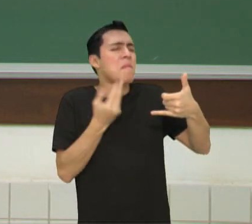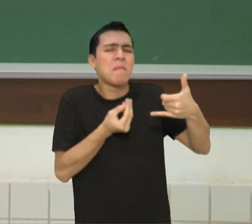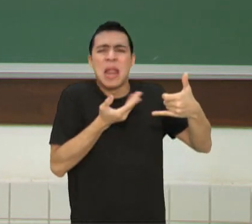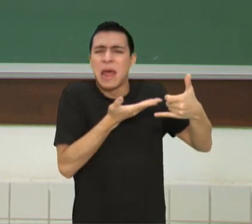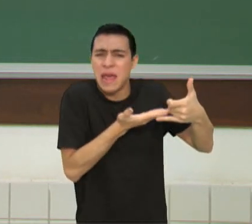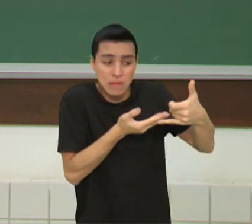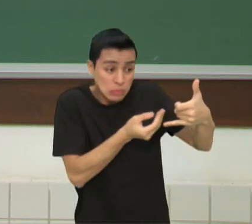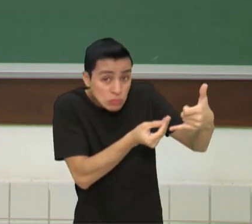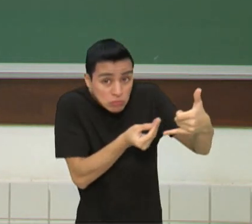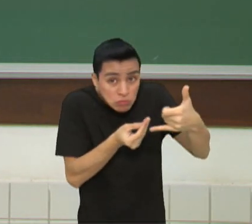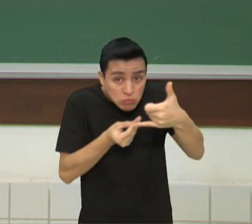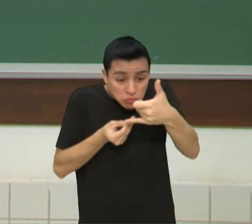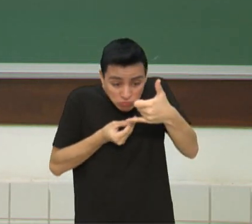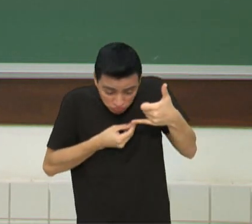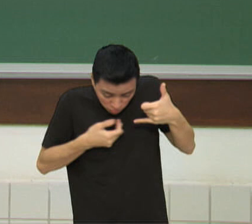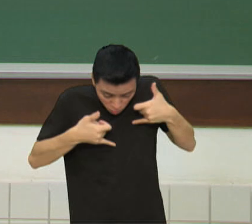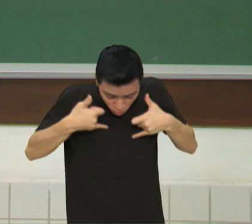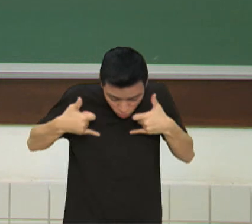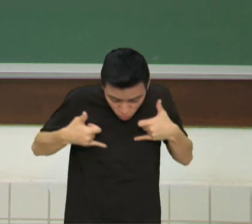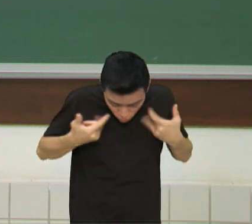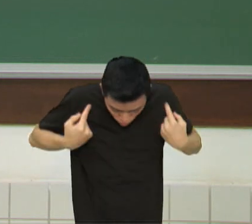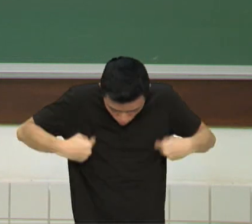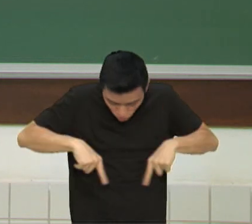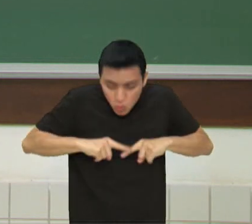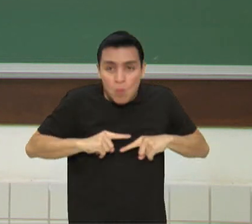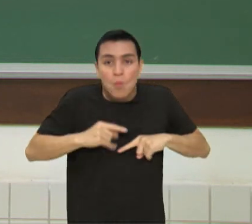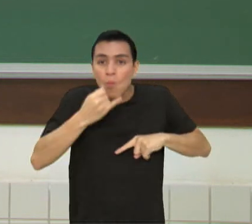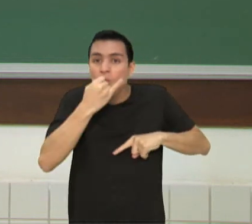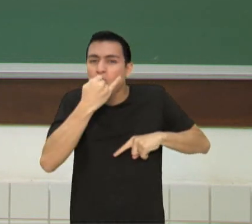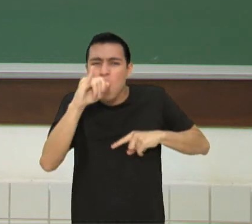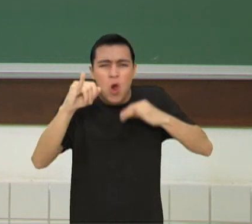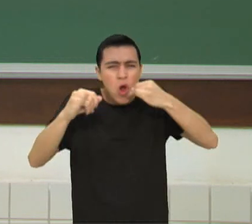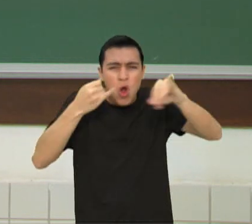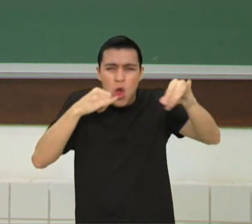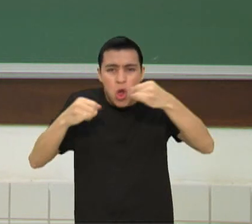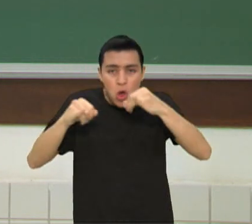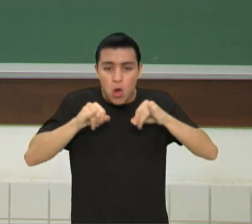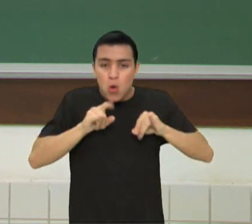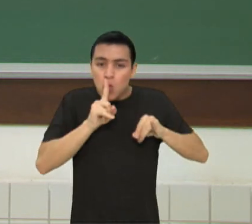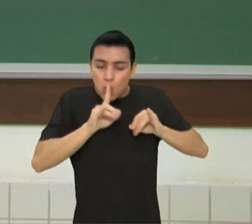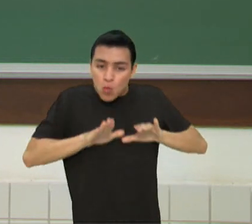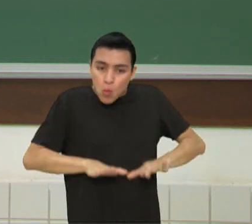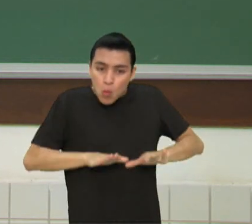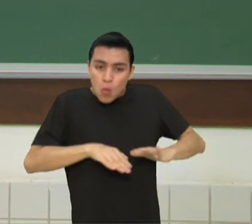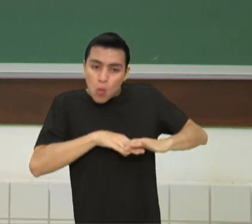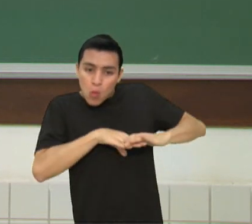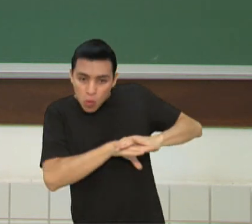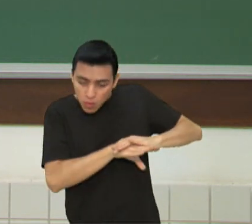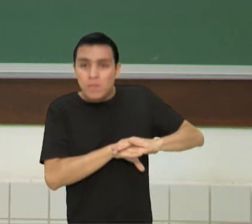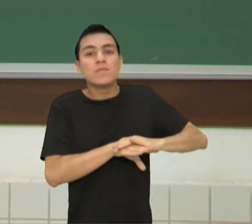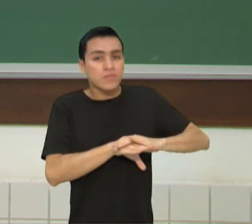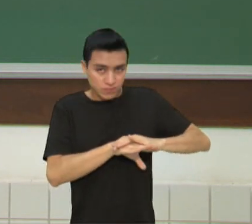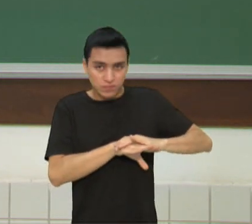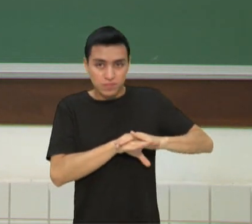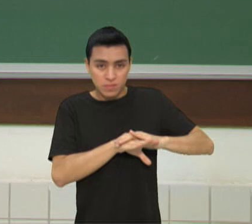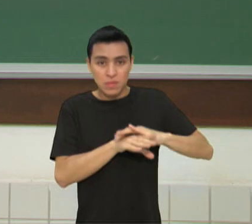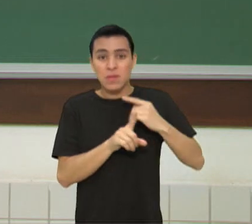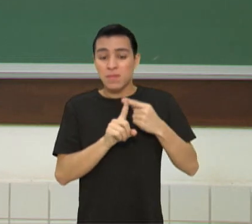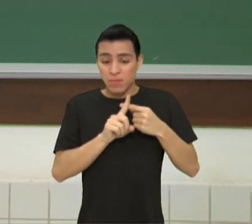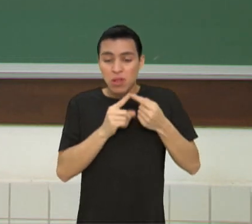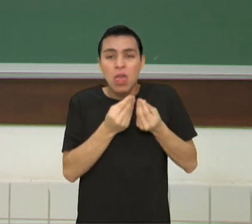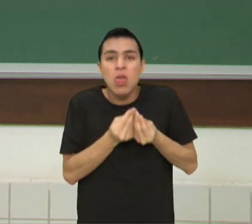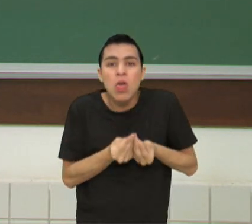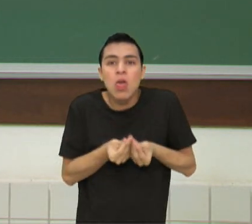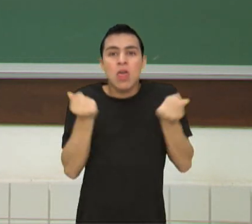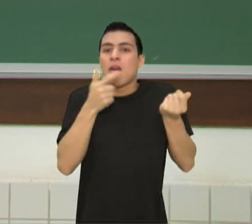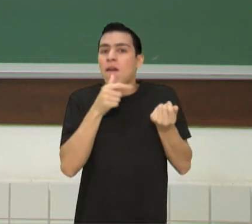de reserva de energia também, é uma reserva mais difícil de ser utilizada pela insolubilidade